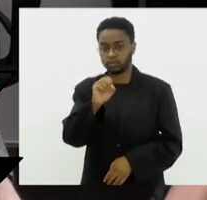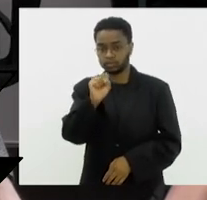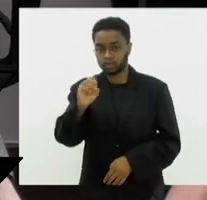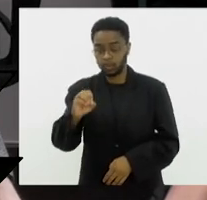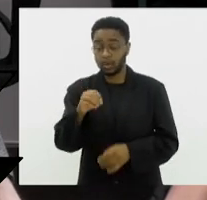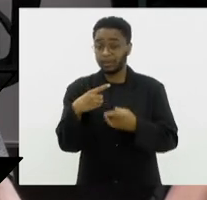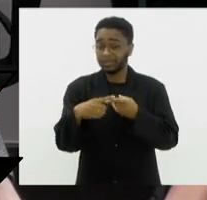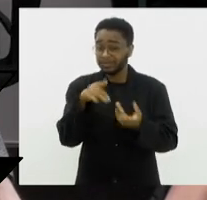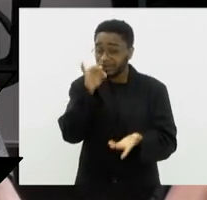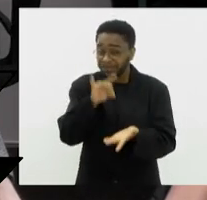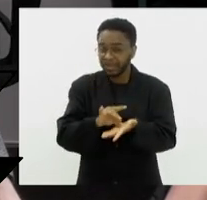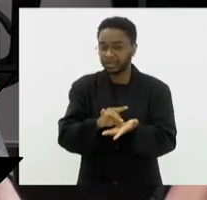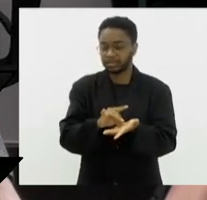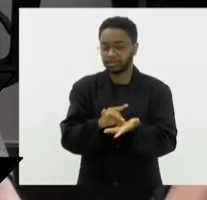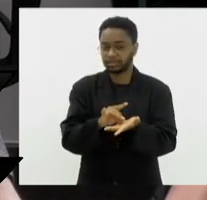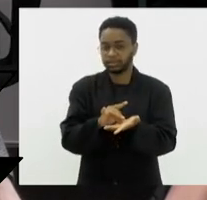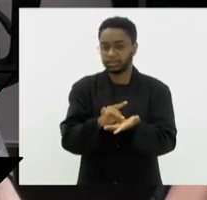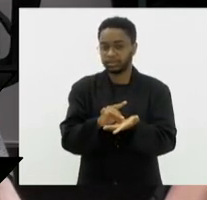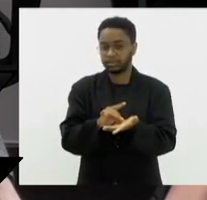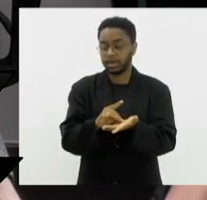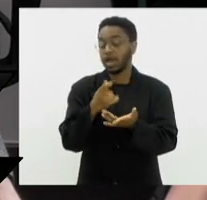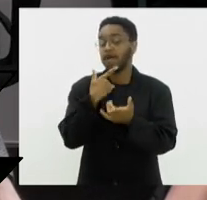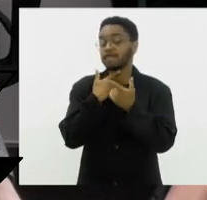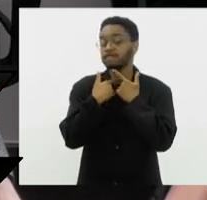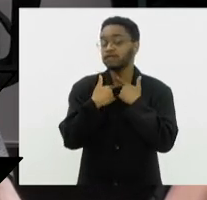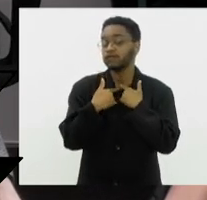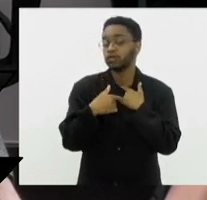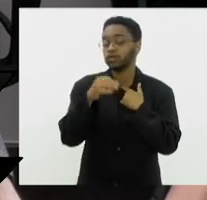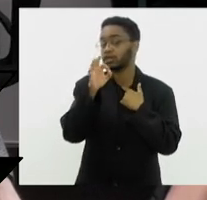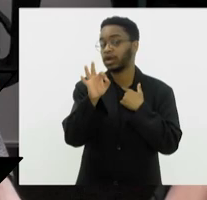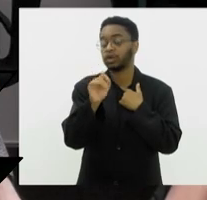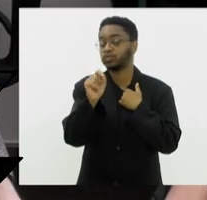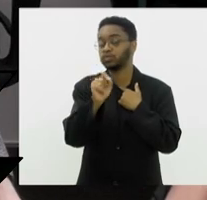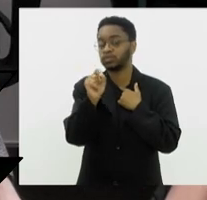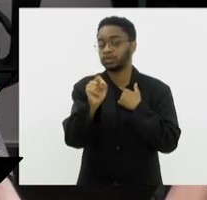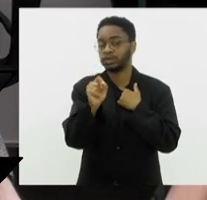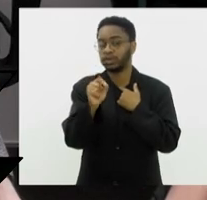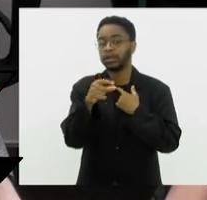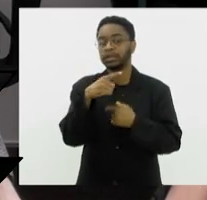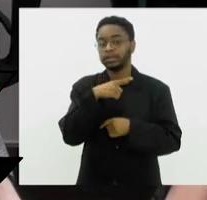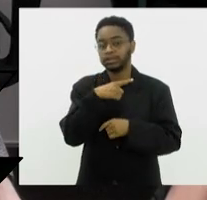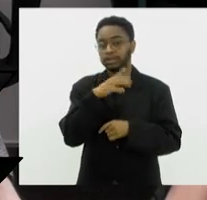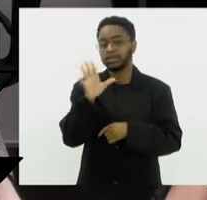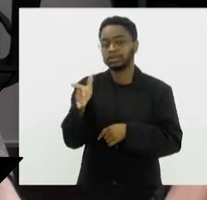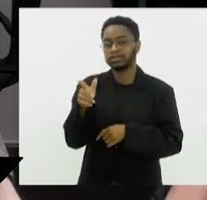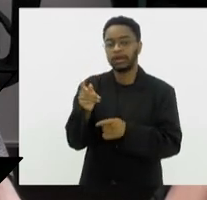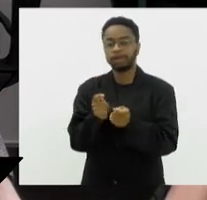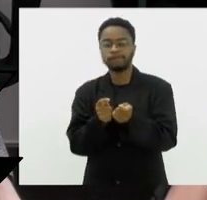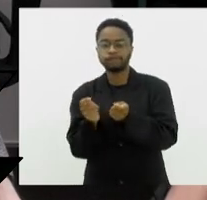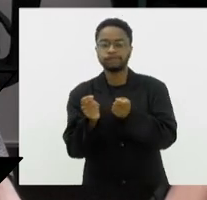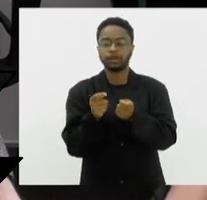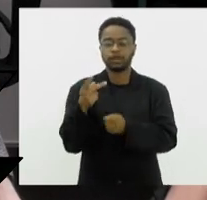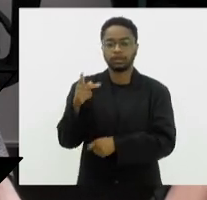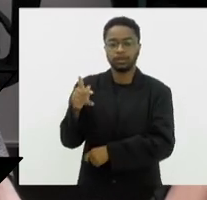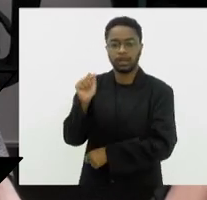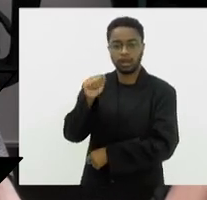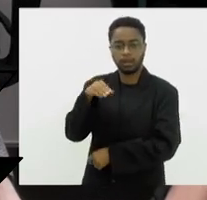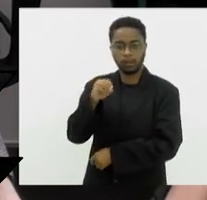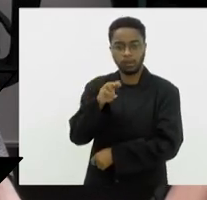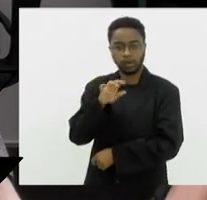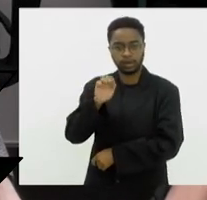no fundo, o desejo, mesmo com a modulação do deputado Amorim, é que, com